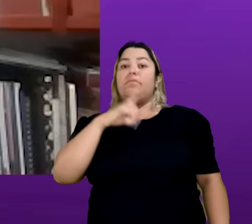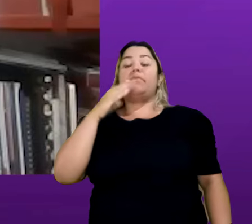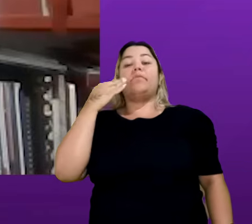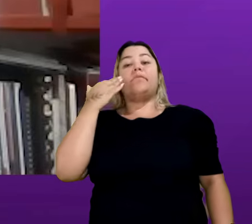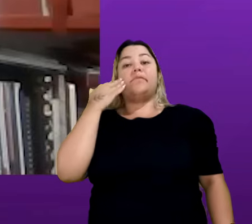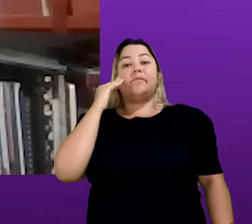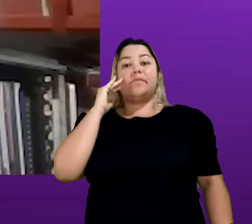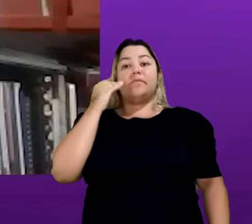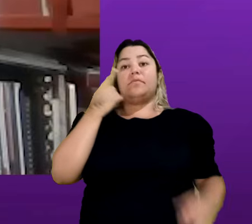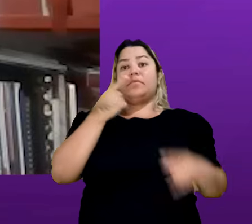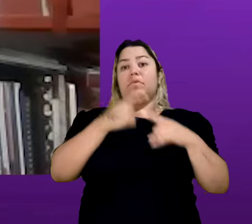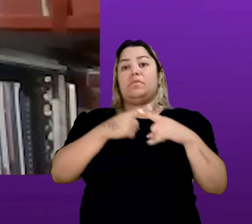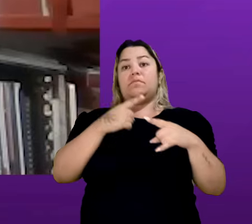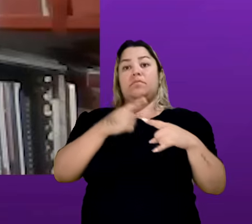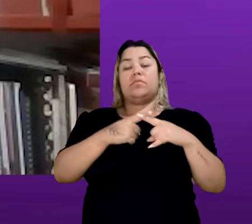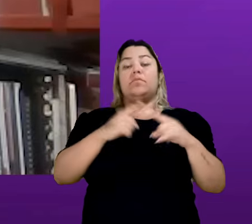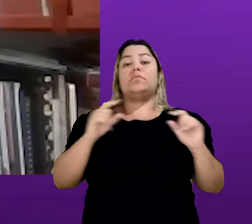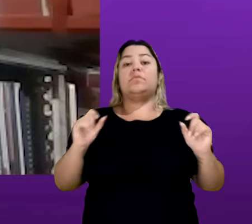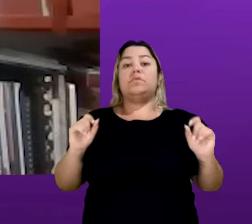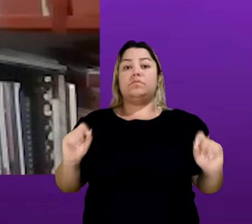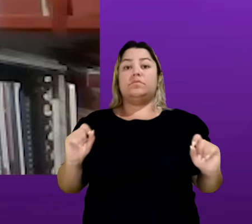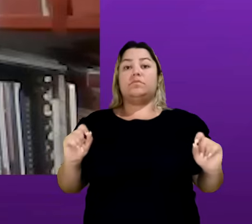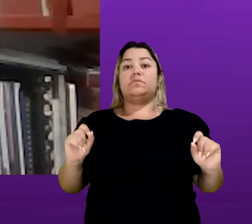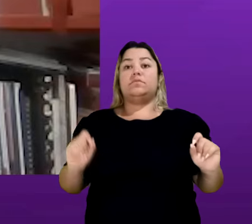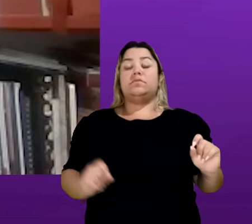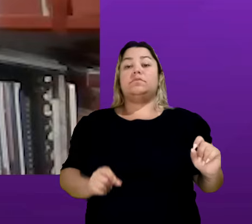que as mulheres